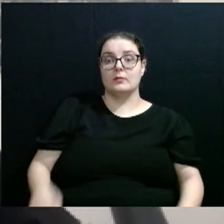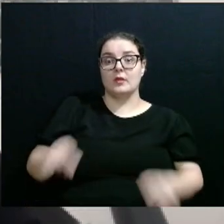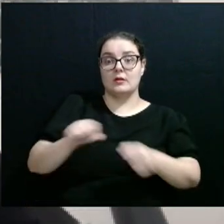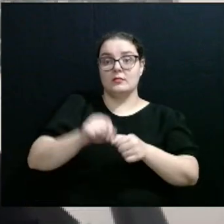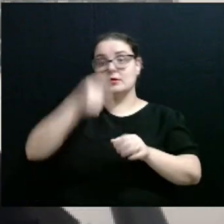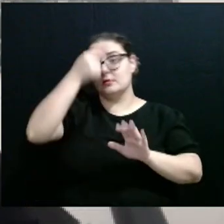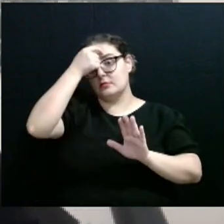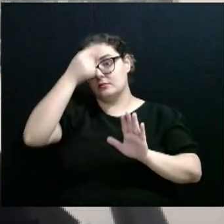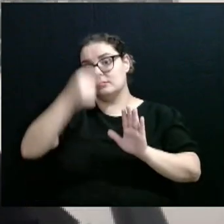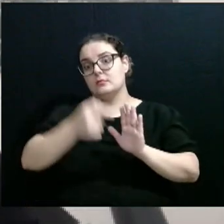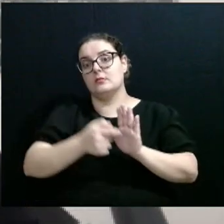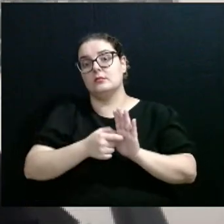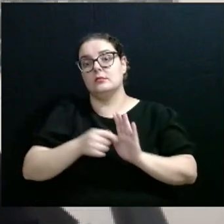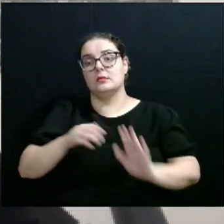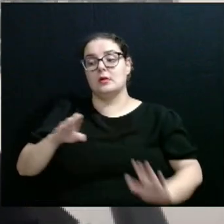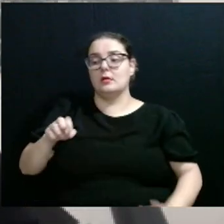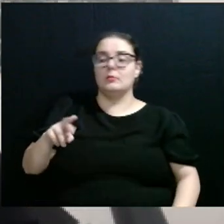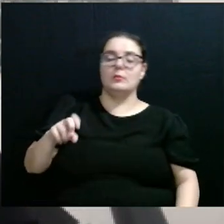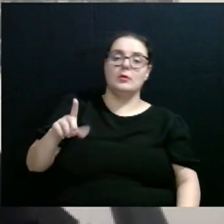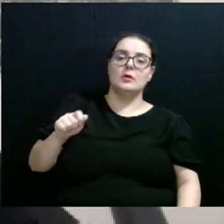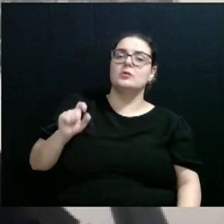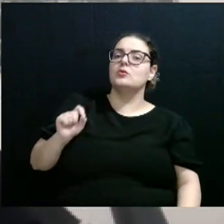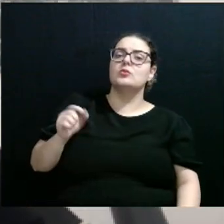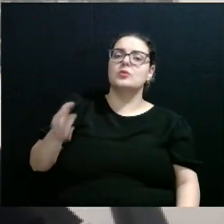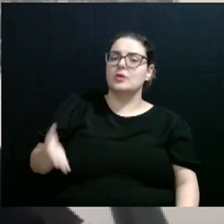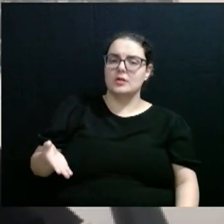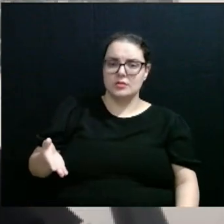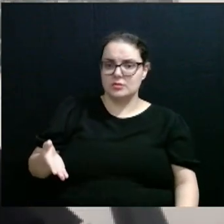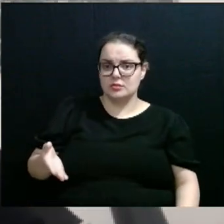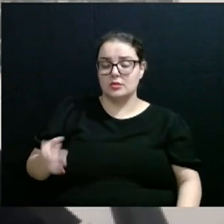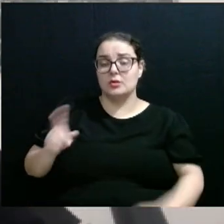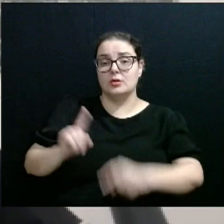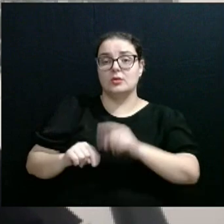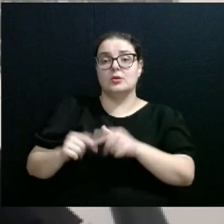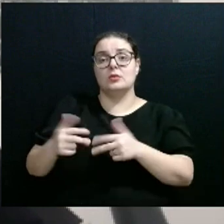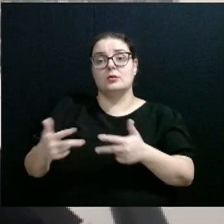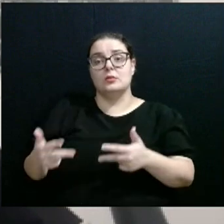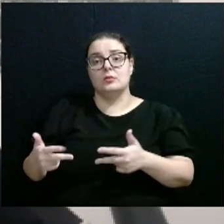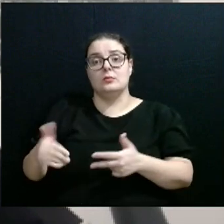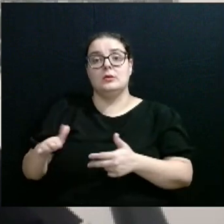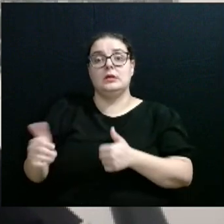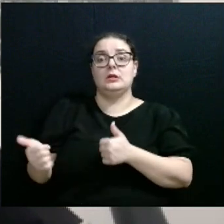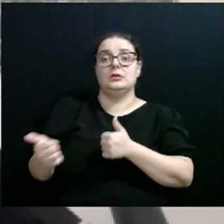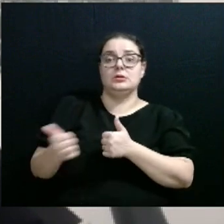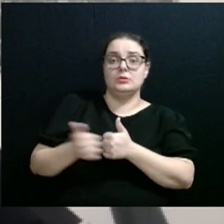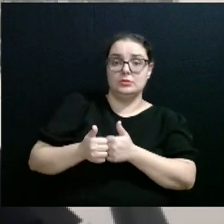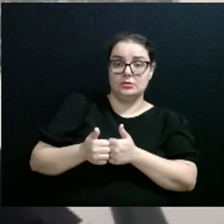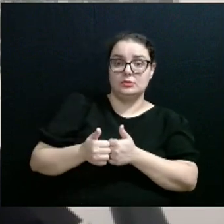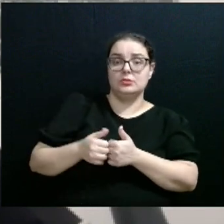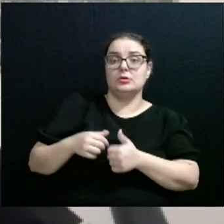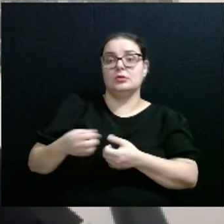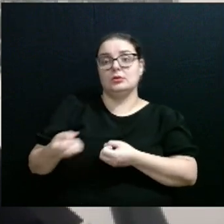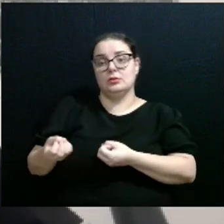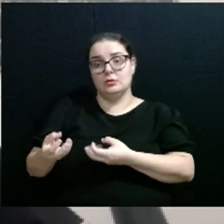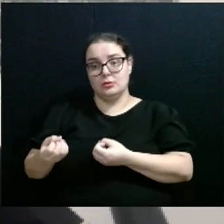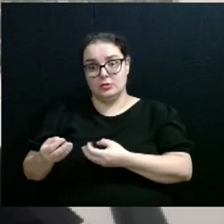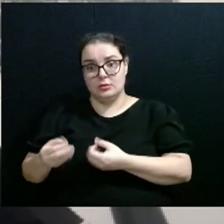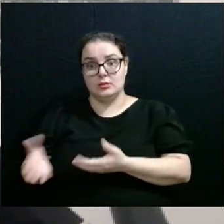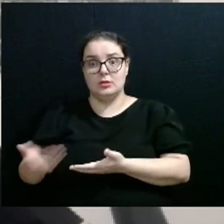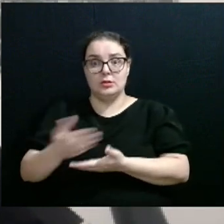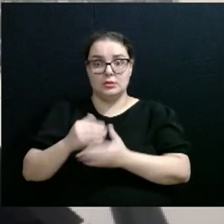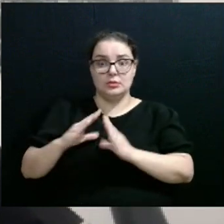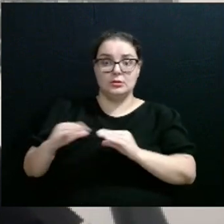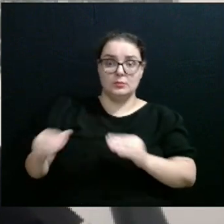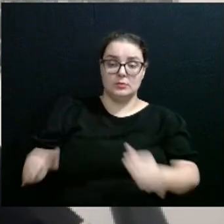na borda. Na borda seria em equipamentos mais próximos de onde o dado está sendo coletado, aquele dado que eu